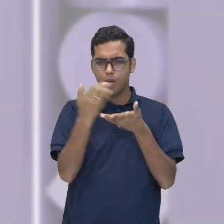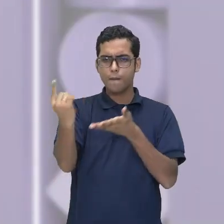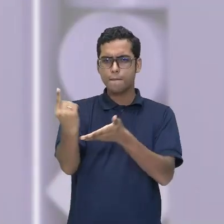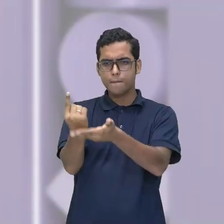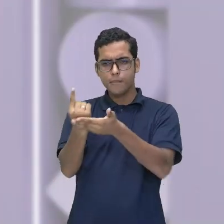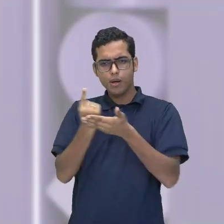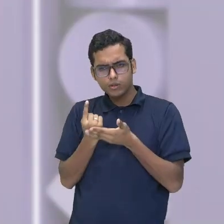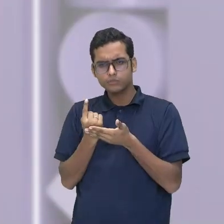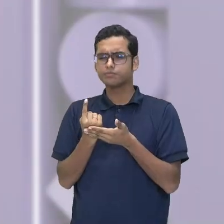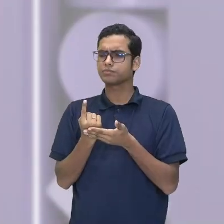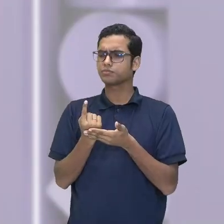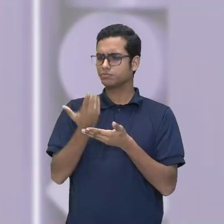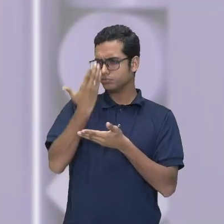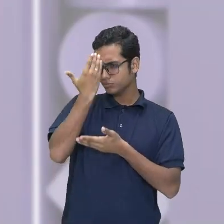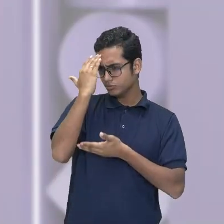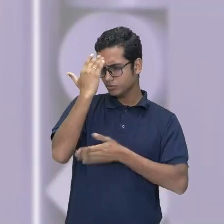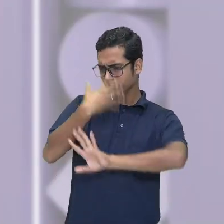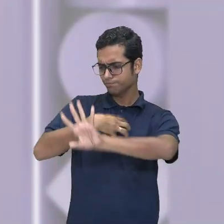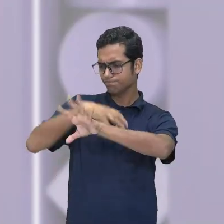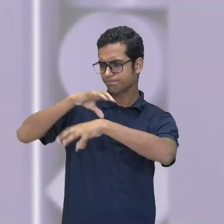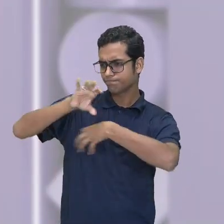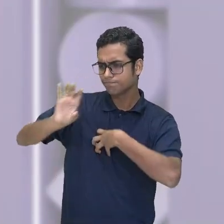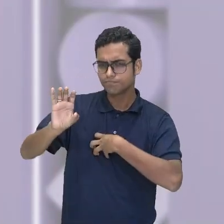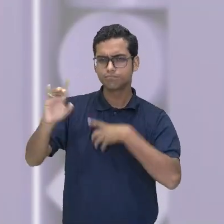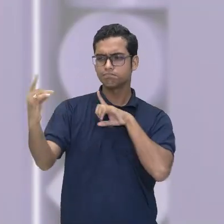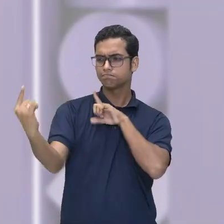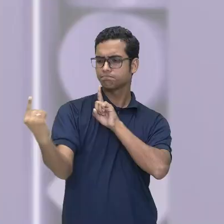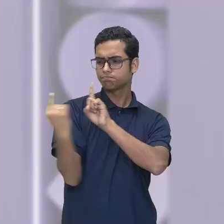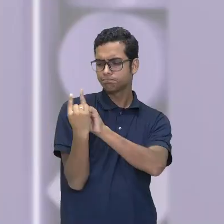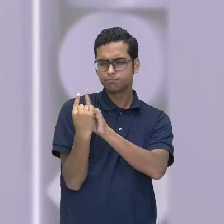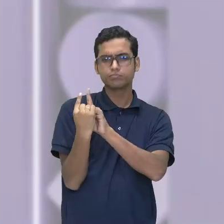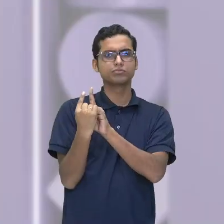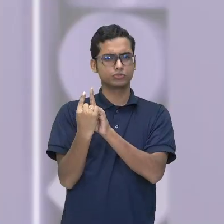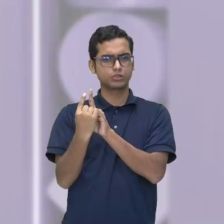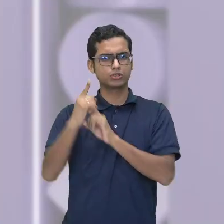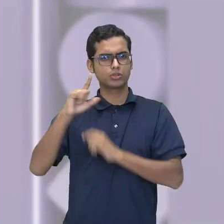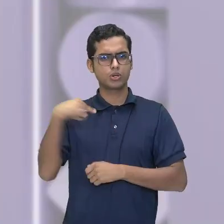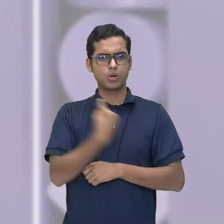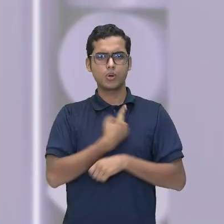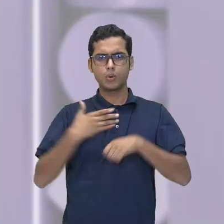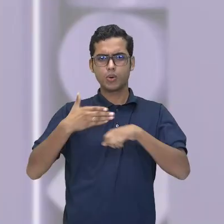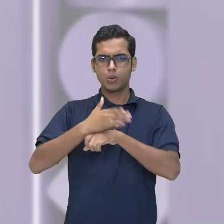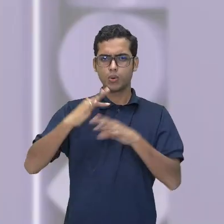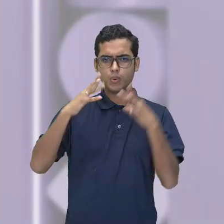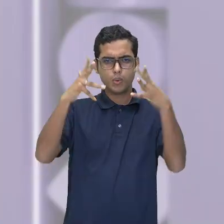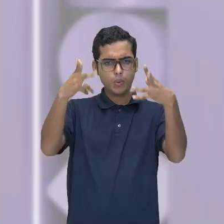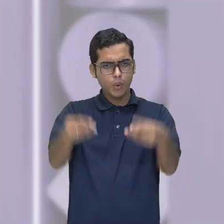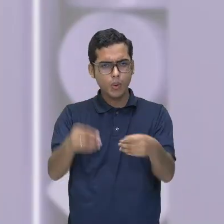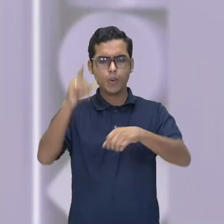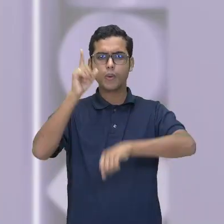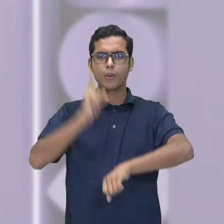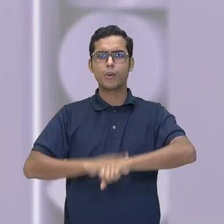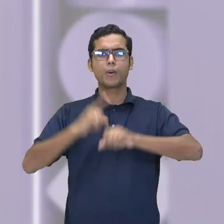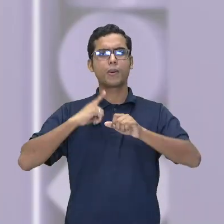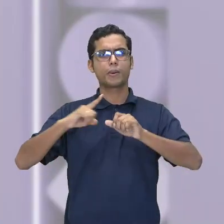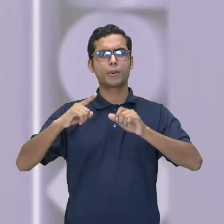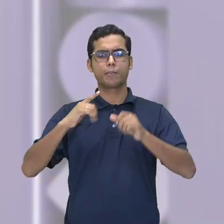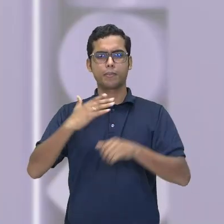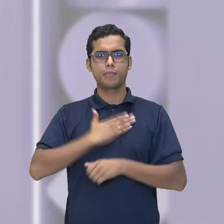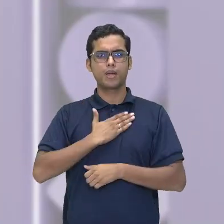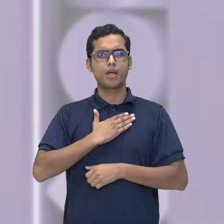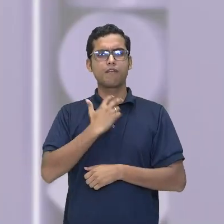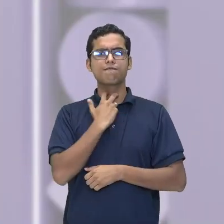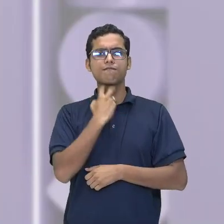e entender que eu sou parte de um grande todo e que a minha voz é só parte de um grande mosaico que é a